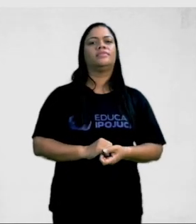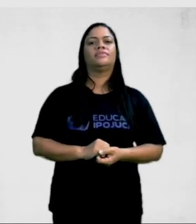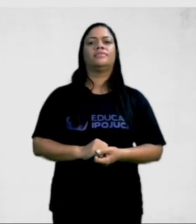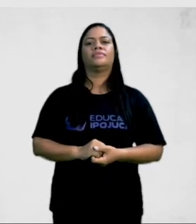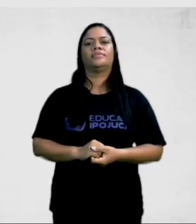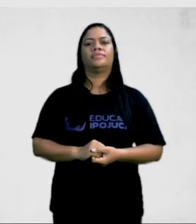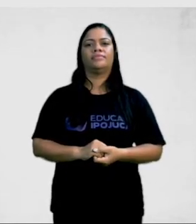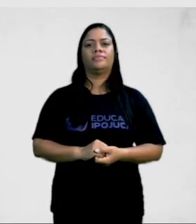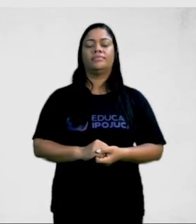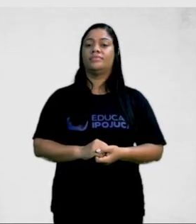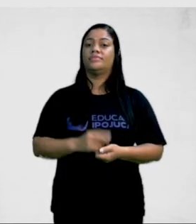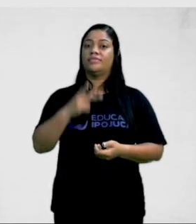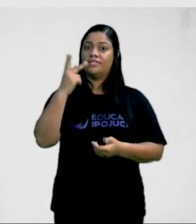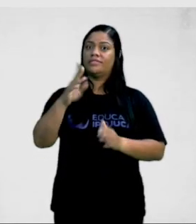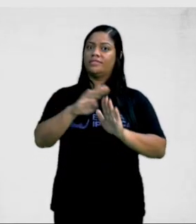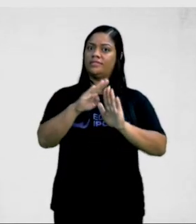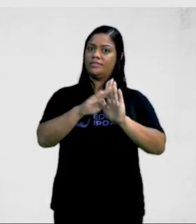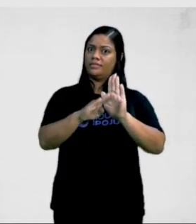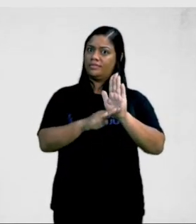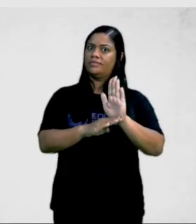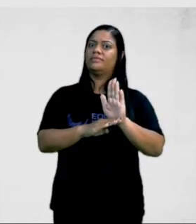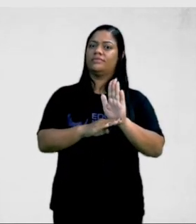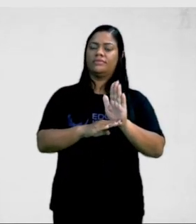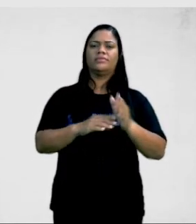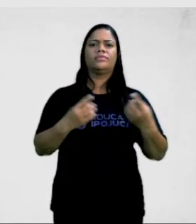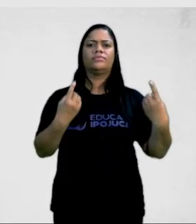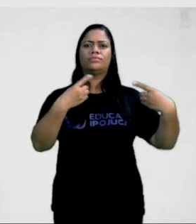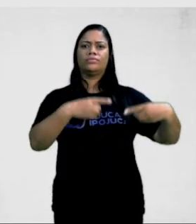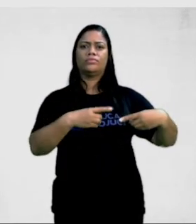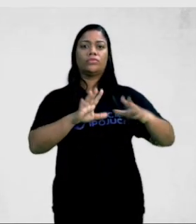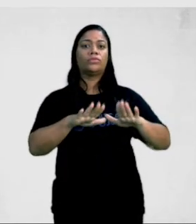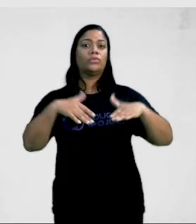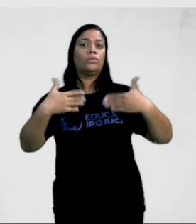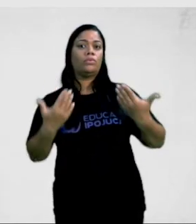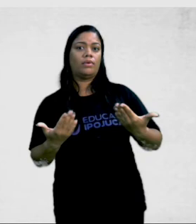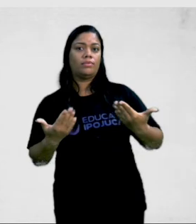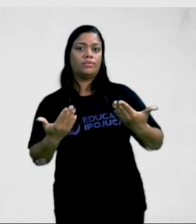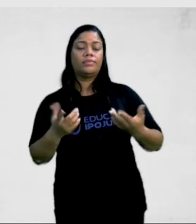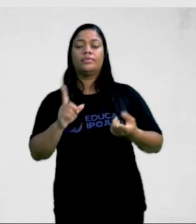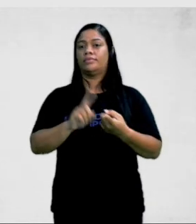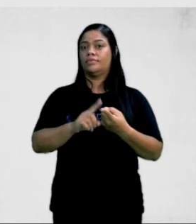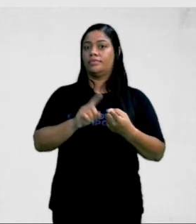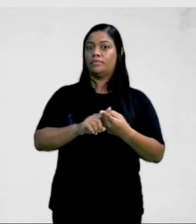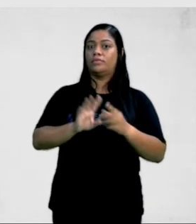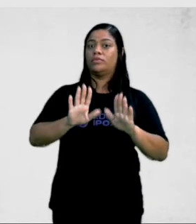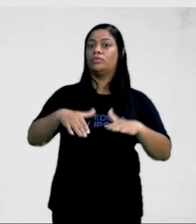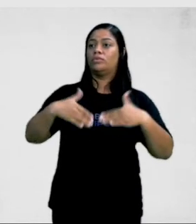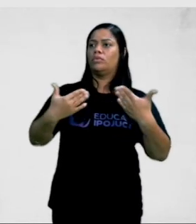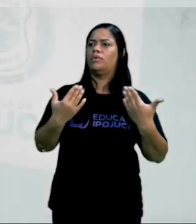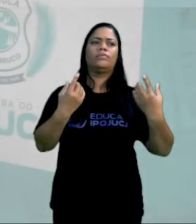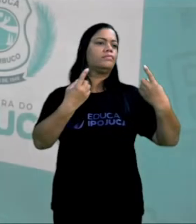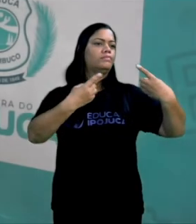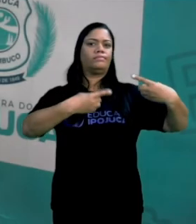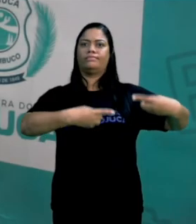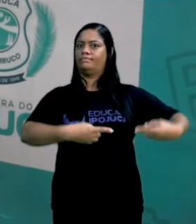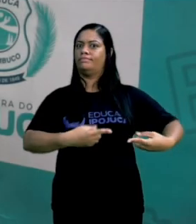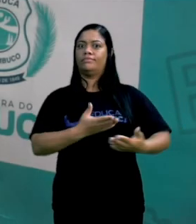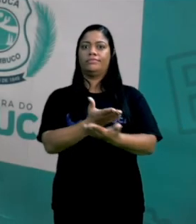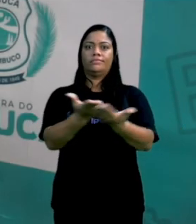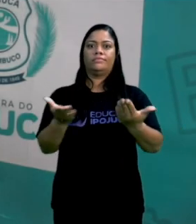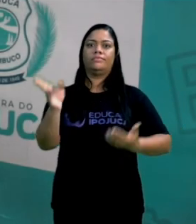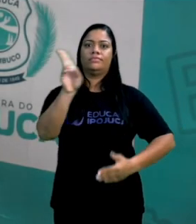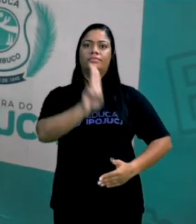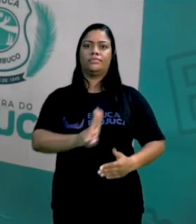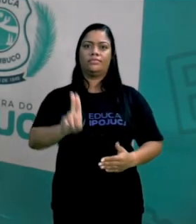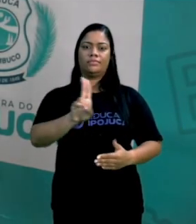Quero que vocês citem, né, tipos de ginástica competitiva e tipo de ginásticas não competitivas, ou seja, que vocês